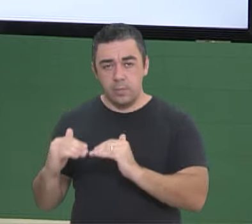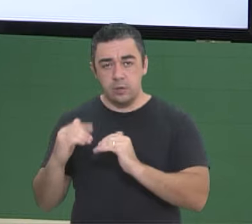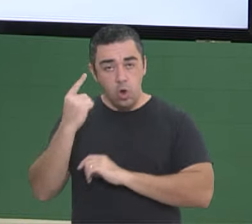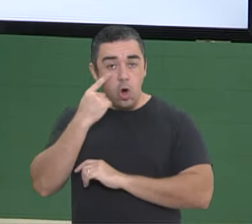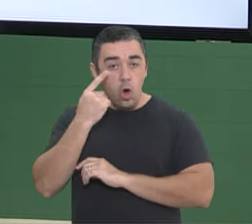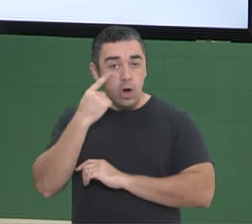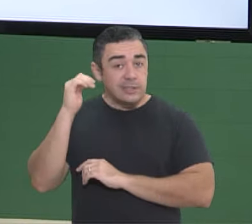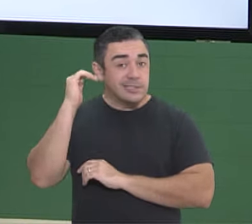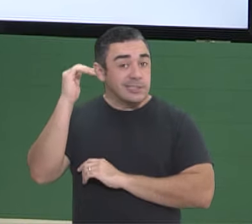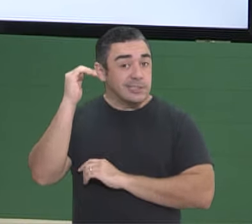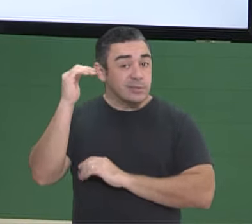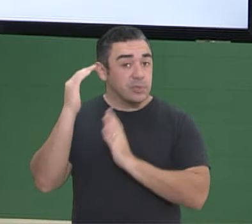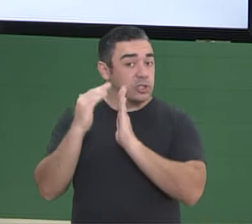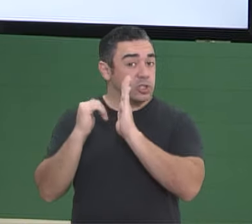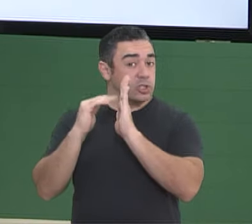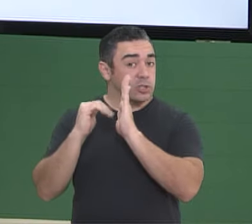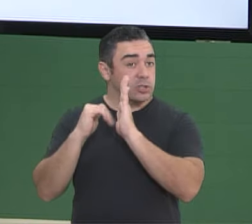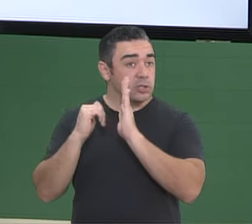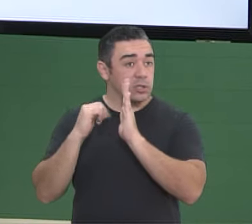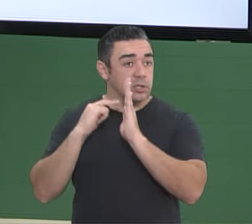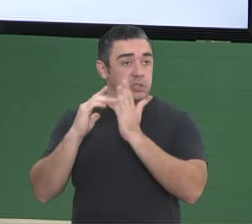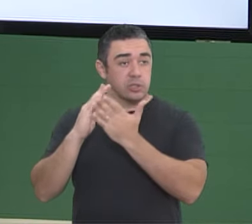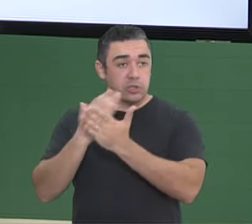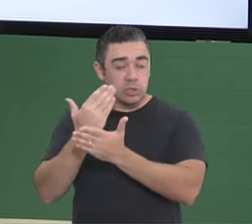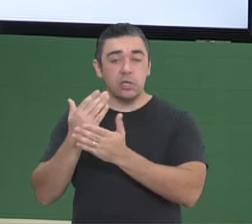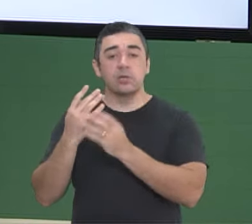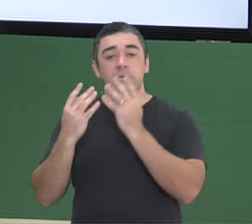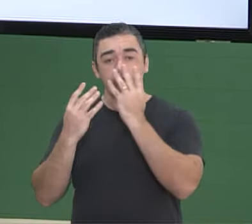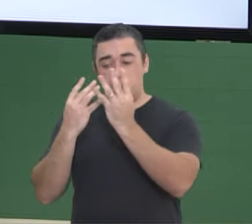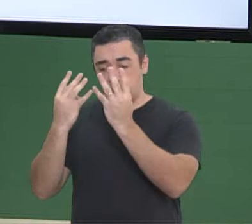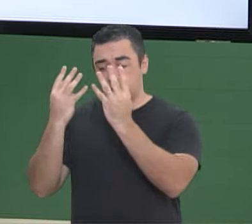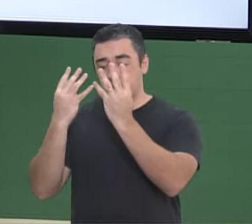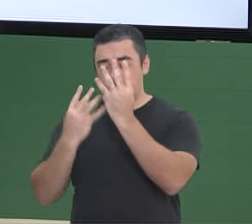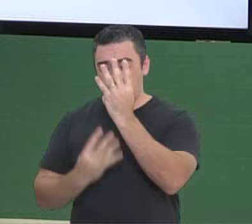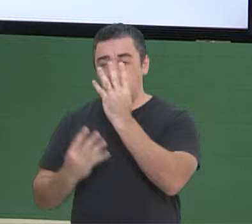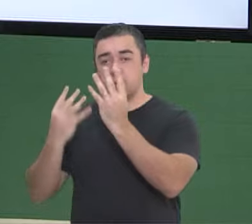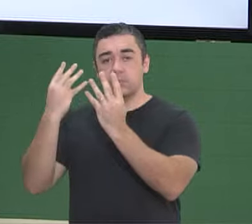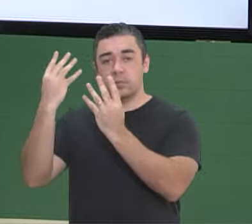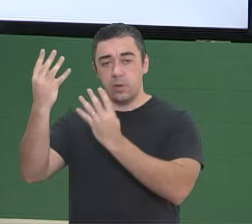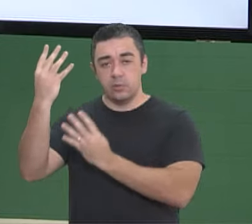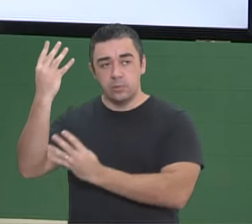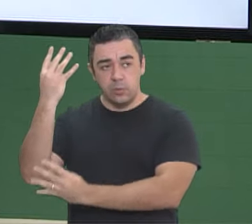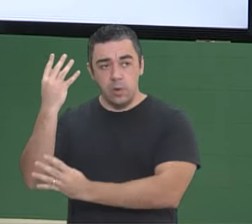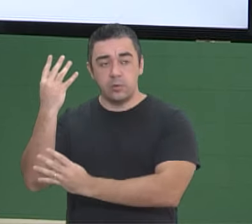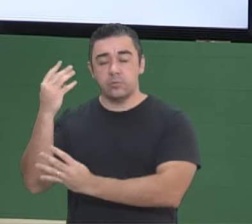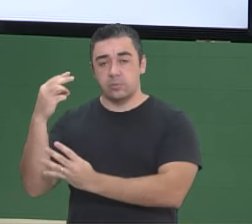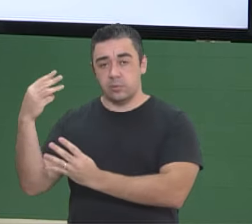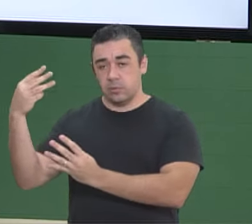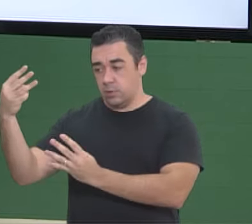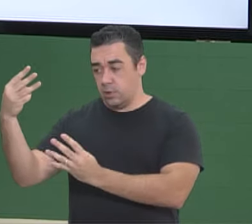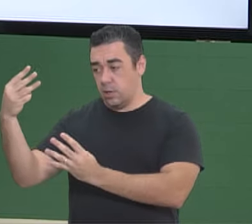cima, tá? 4 sobre 4, tirei mais 4 dali, 4 sobre 4 e sobrou